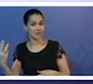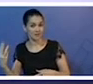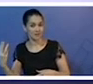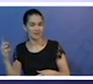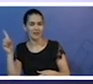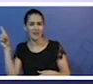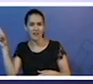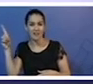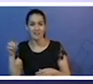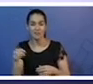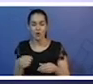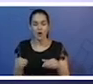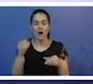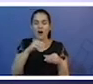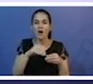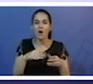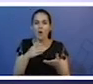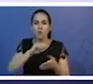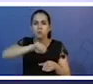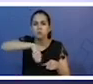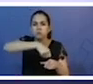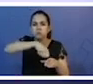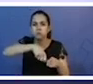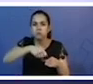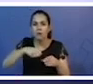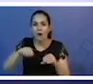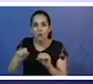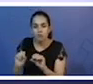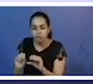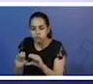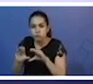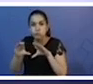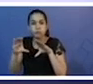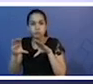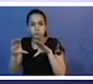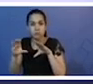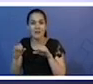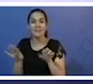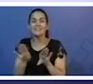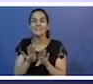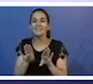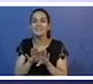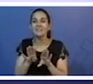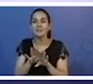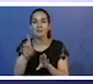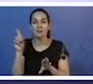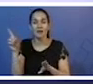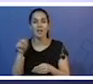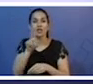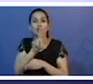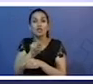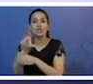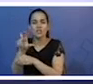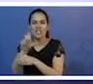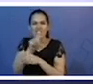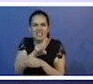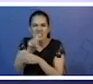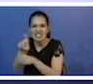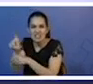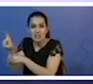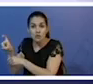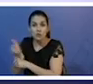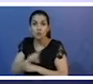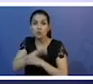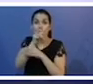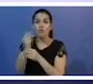químicos e antiácidos estomacais, que é utilizado na fabricação de extintores de incêndio. Aqui